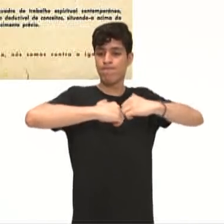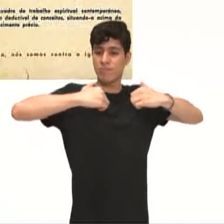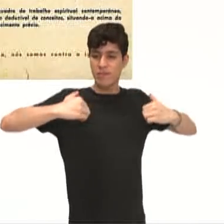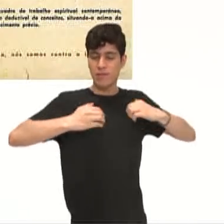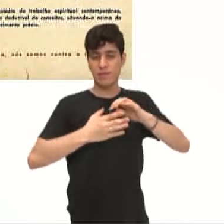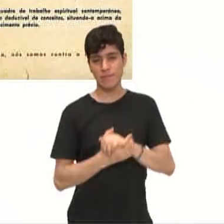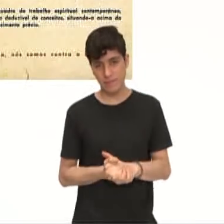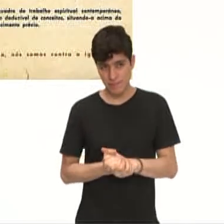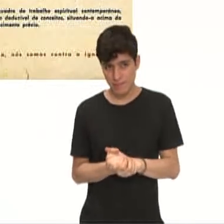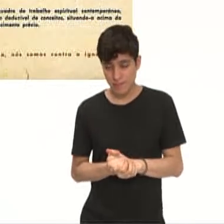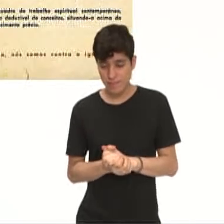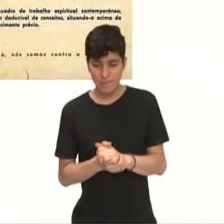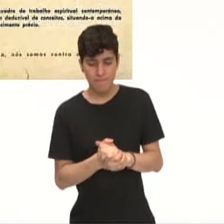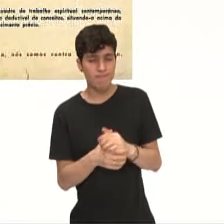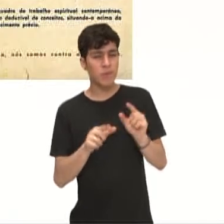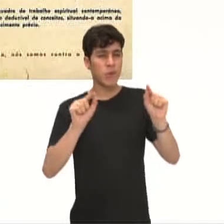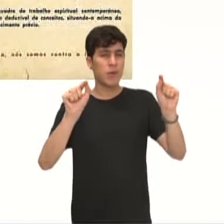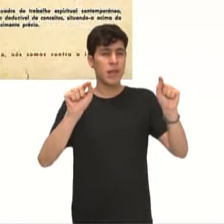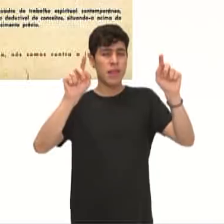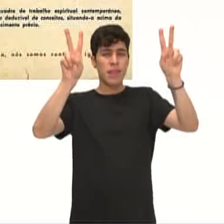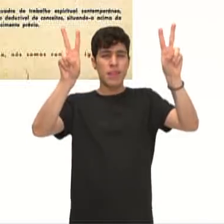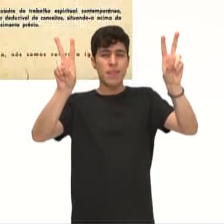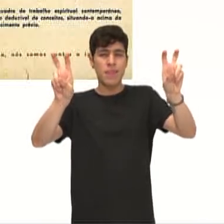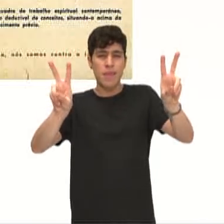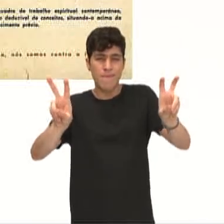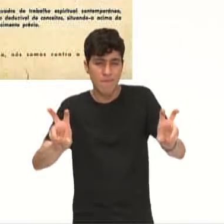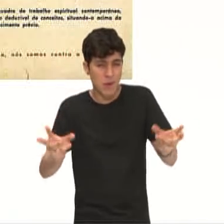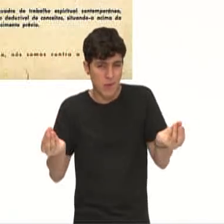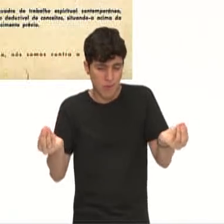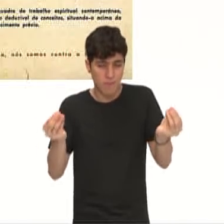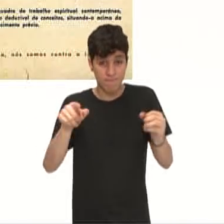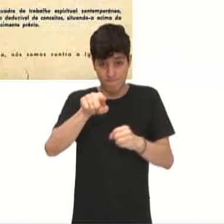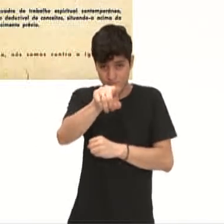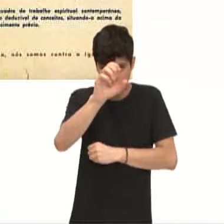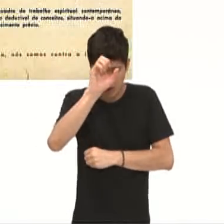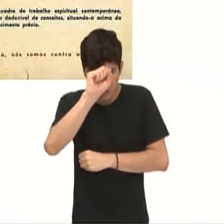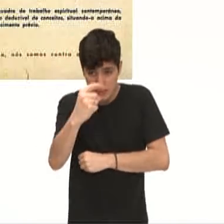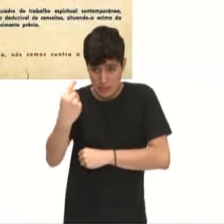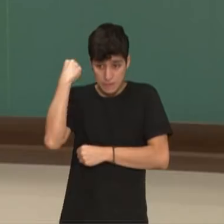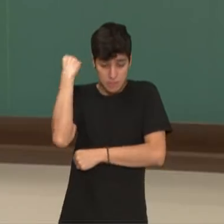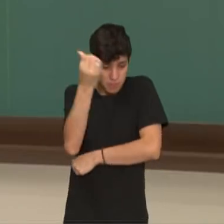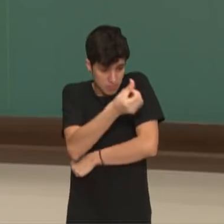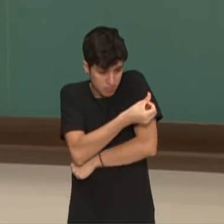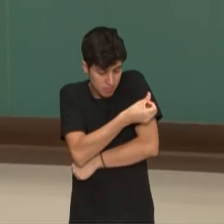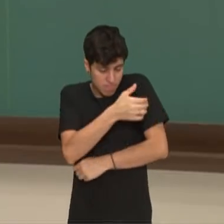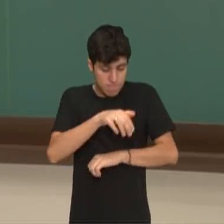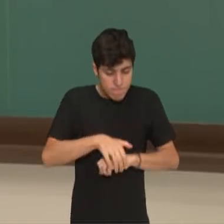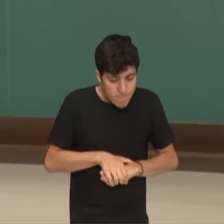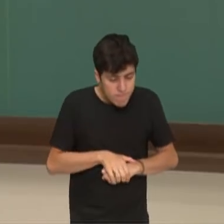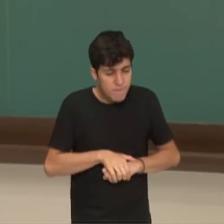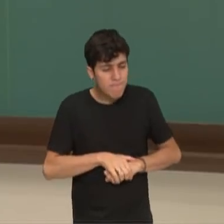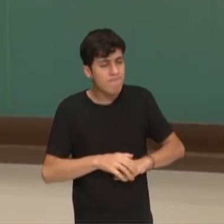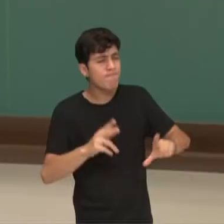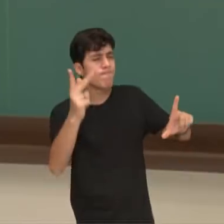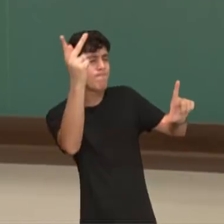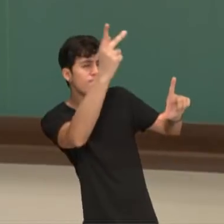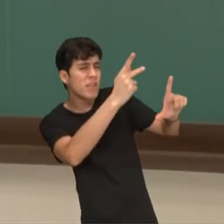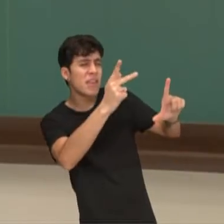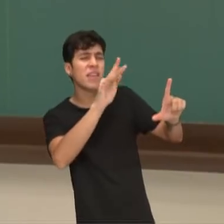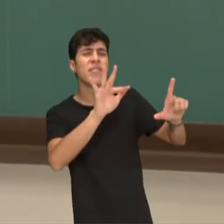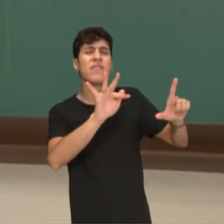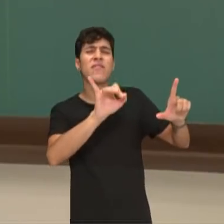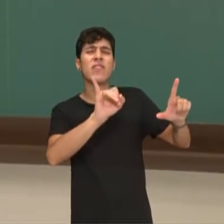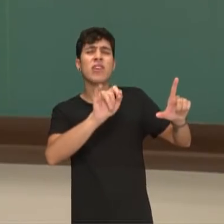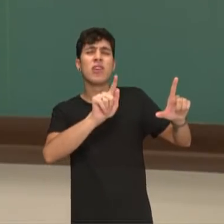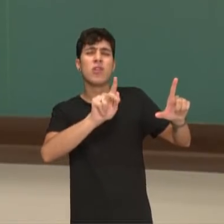primeiro, eram contratemas figurativos. Você aprendeu no 6º ano que figurativo é o tipo de arte, de pintura, de